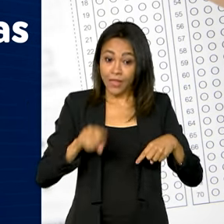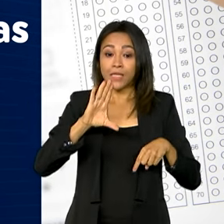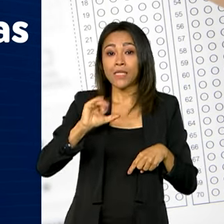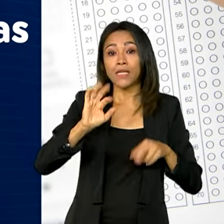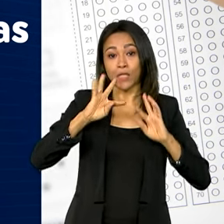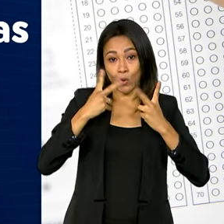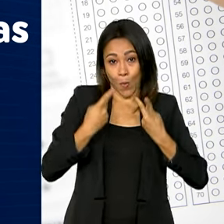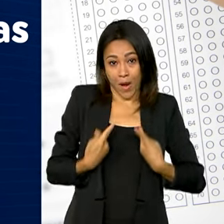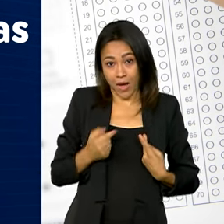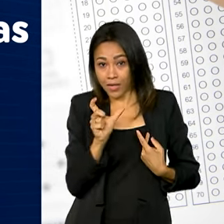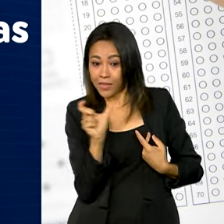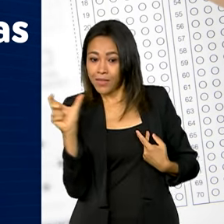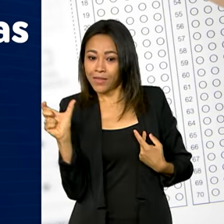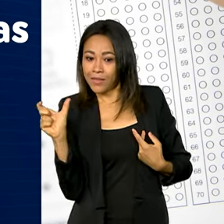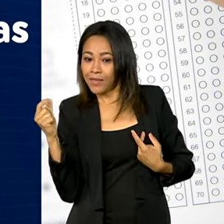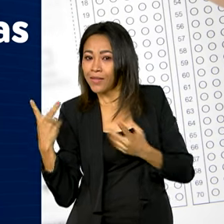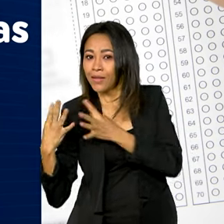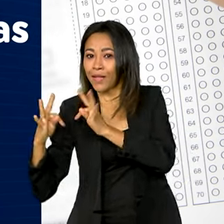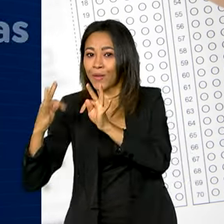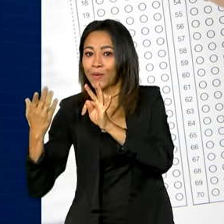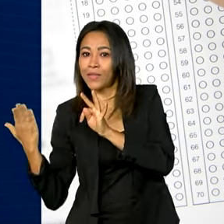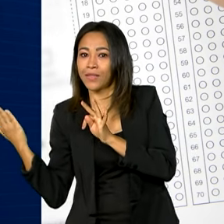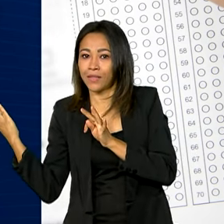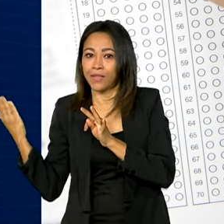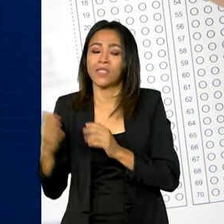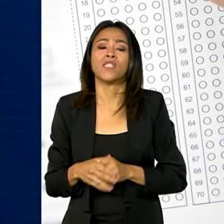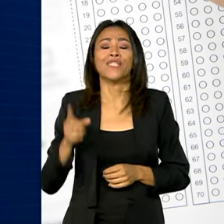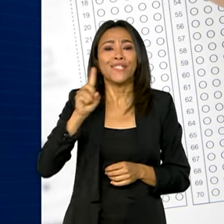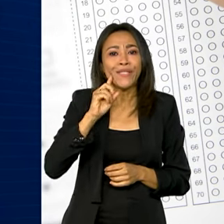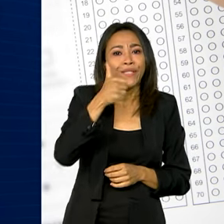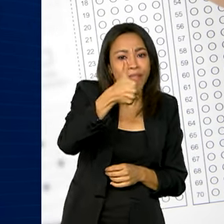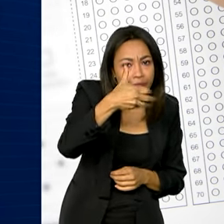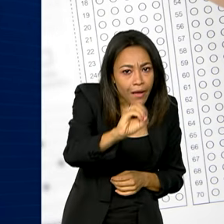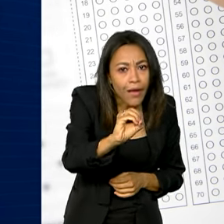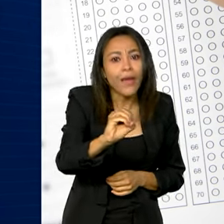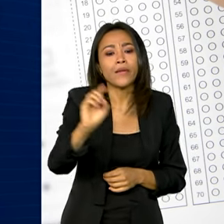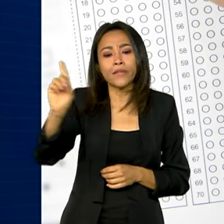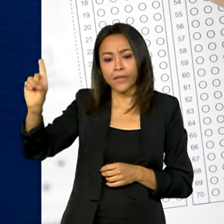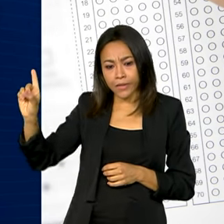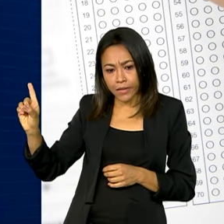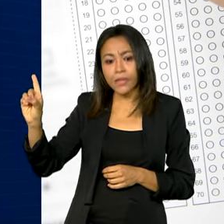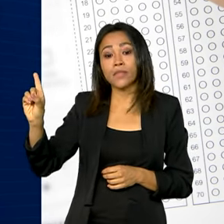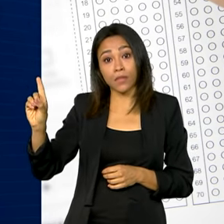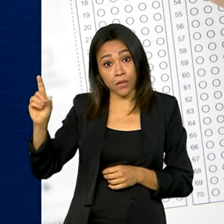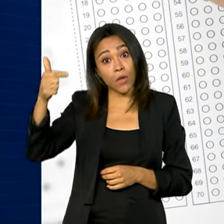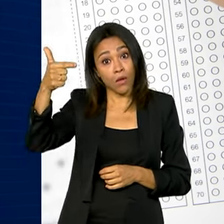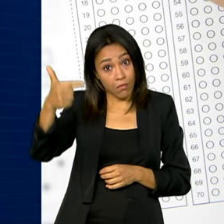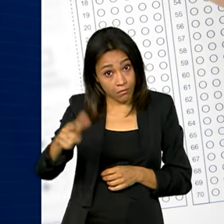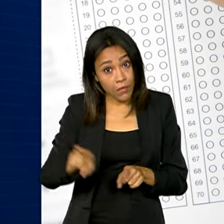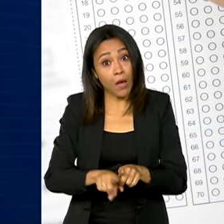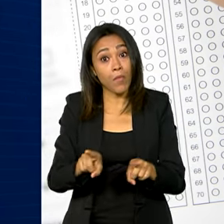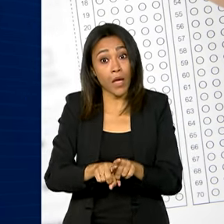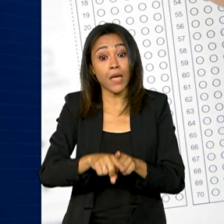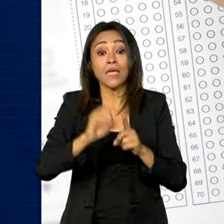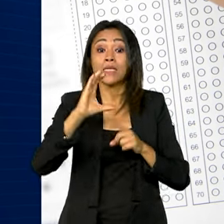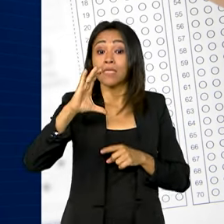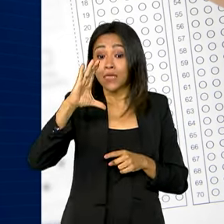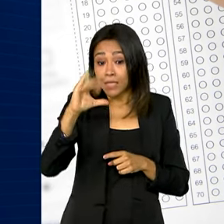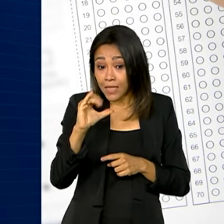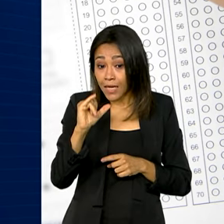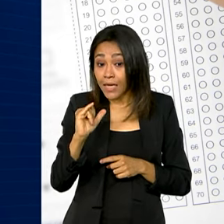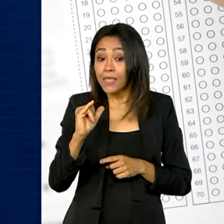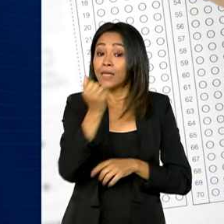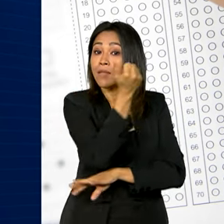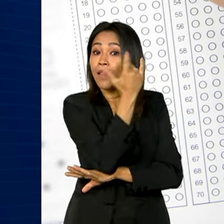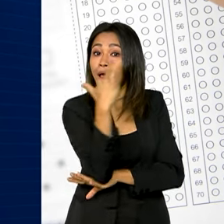humanas e suas tecnologias. No dia 10, os participantes fazem as provas de ciências da